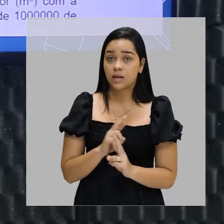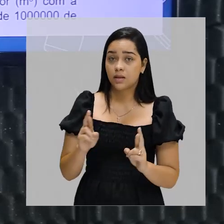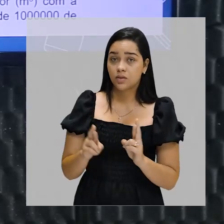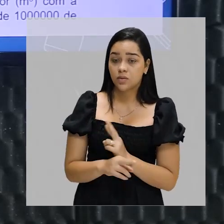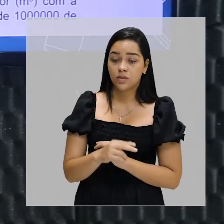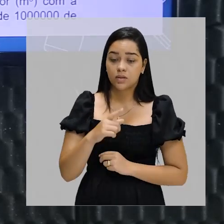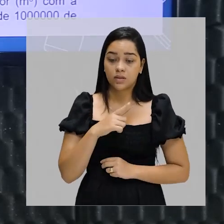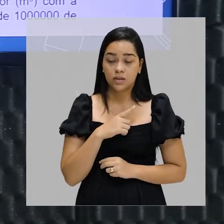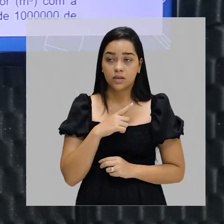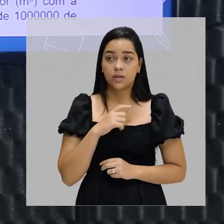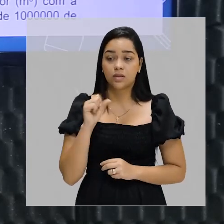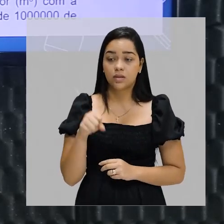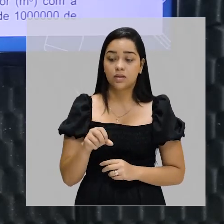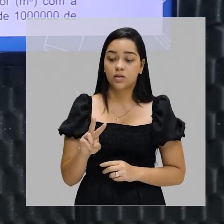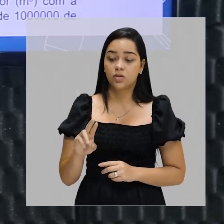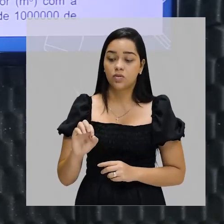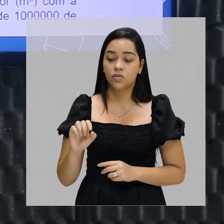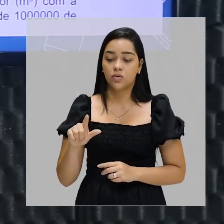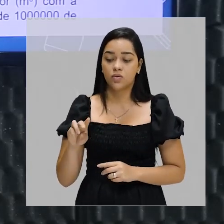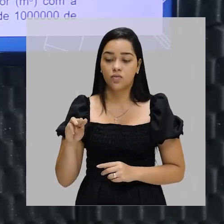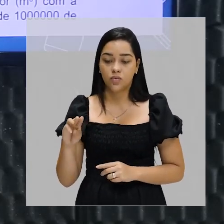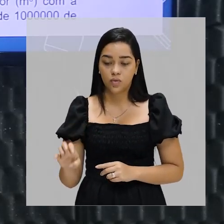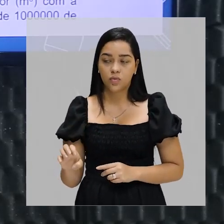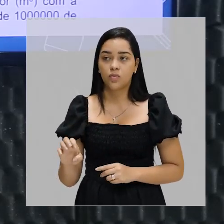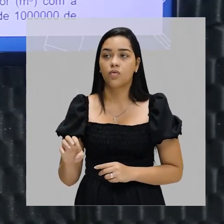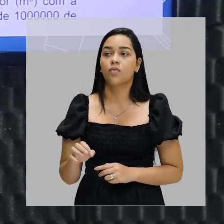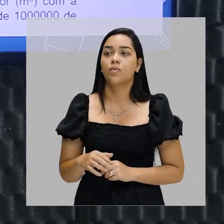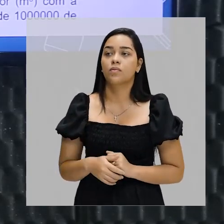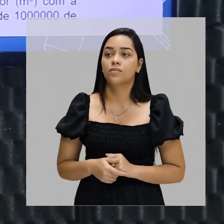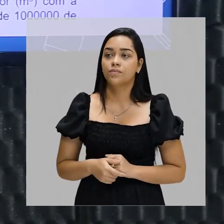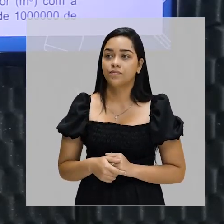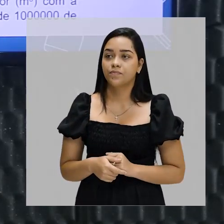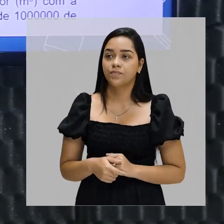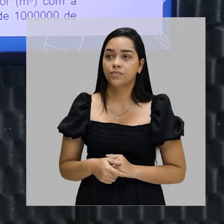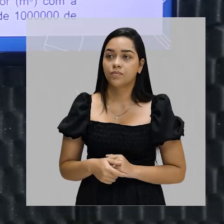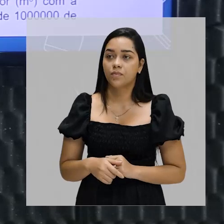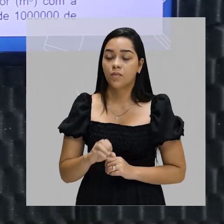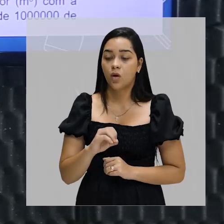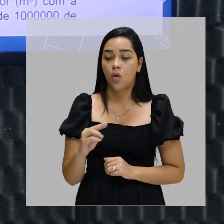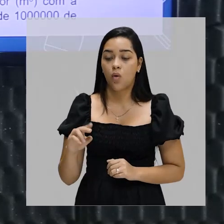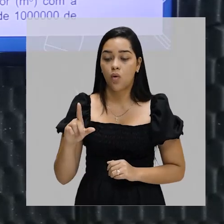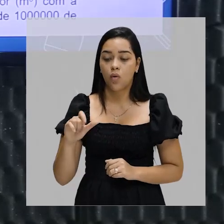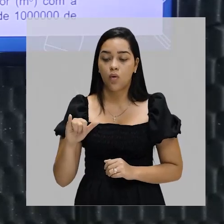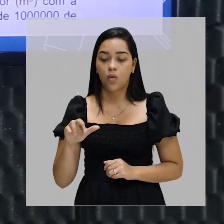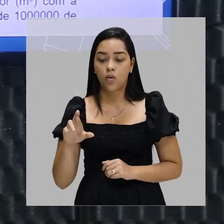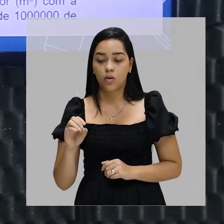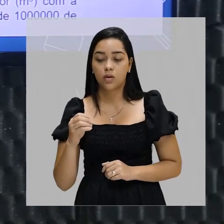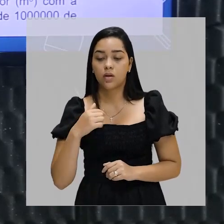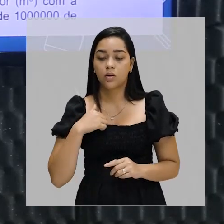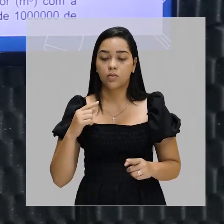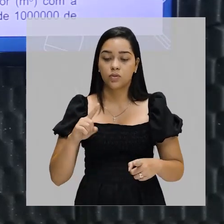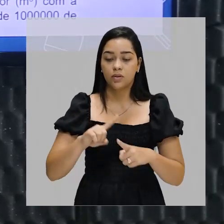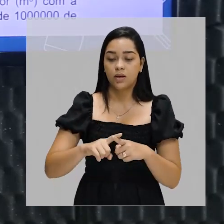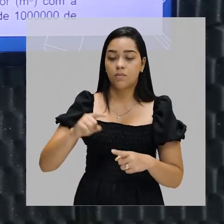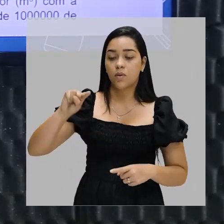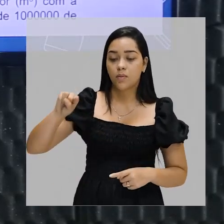entre as unidades de volume. Então, metro cúbico para o decímetro ou litro, eu vou multiplicar por 1000. O